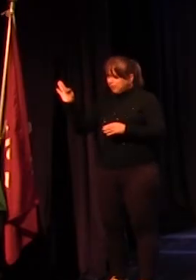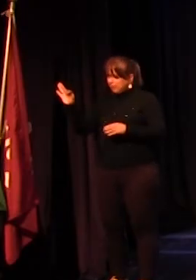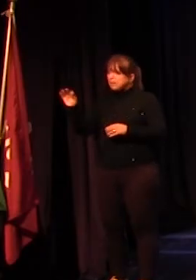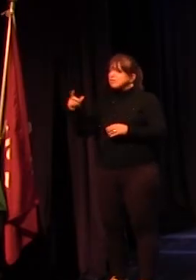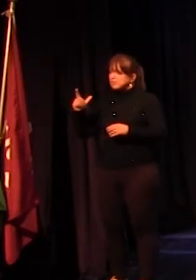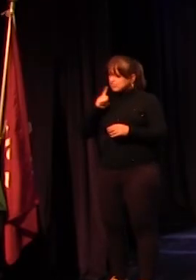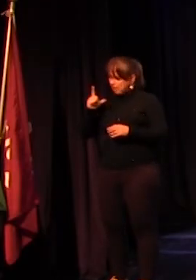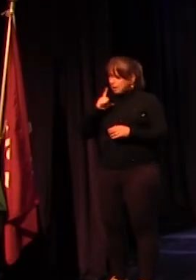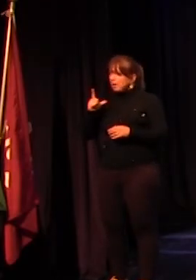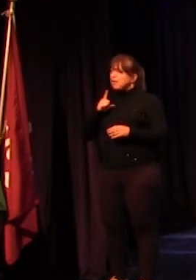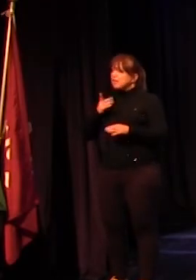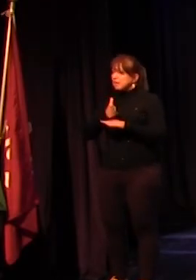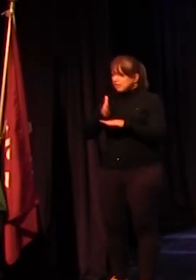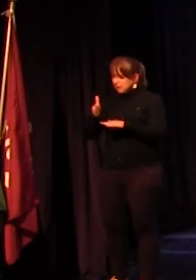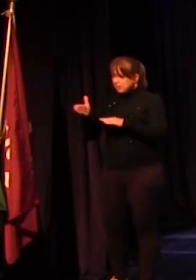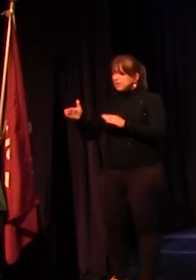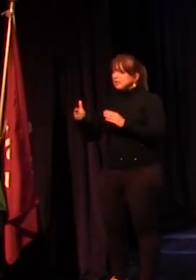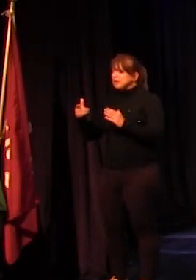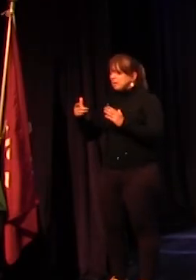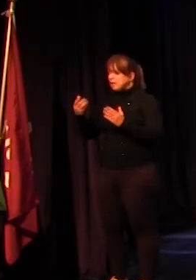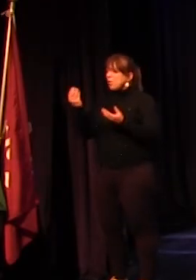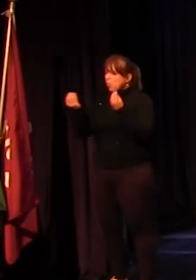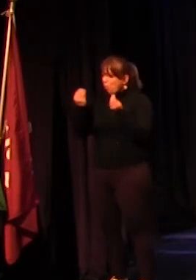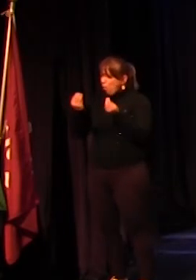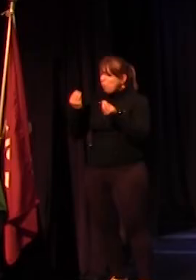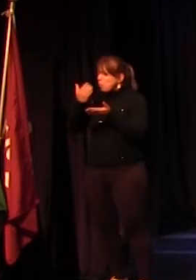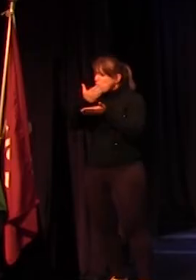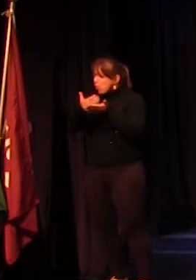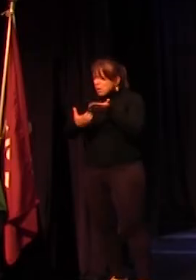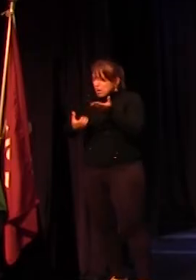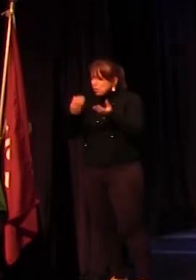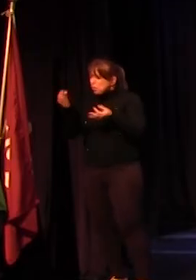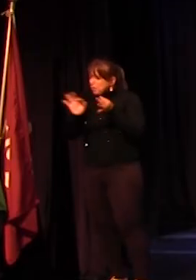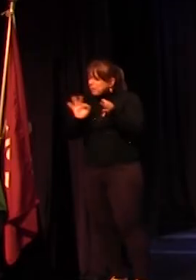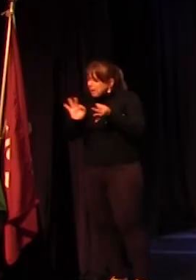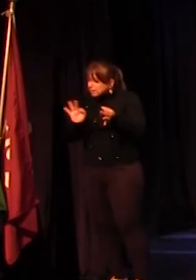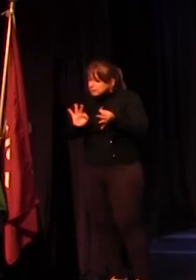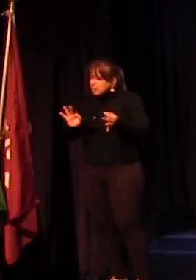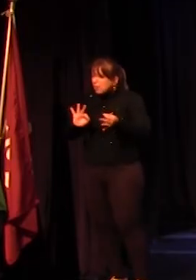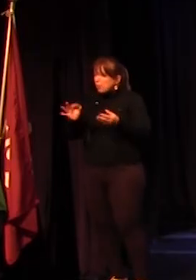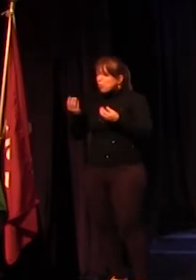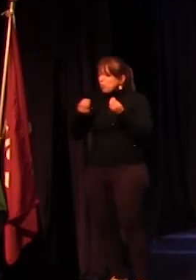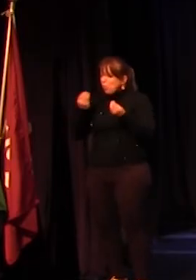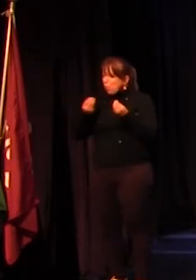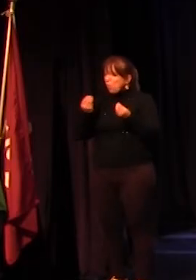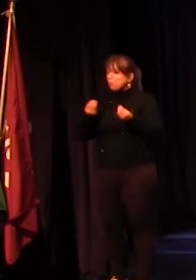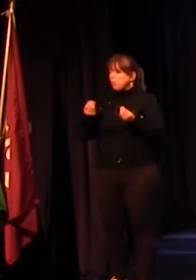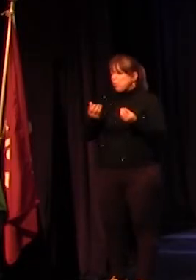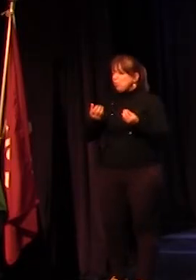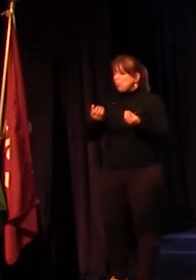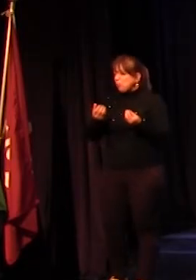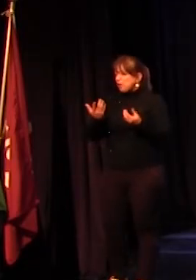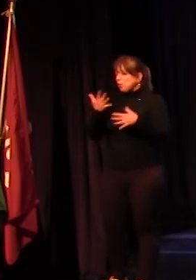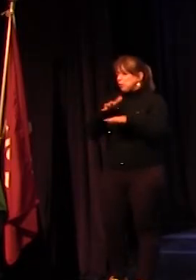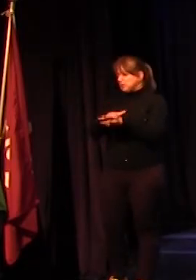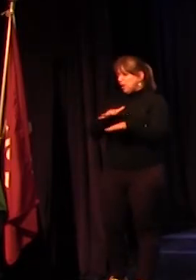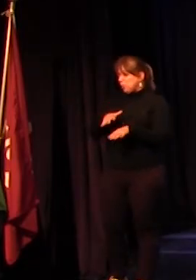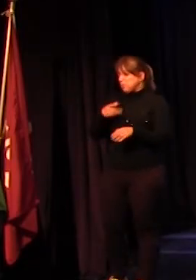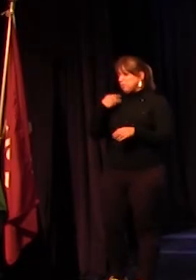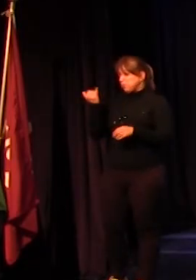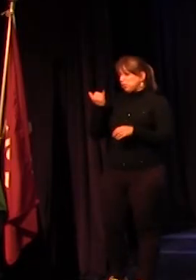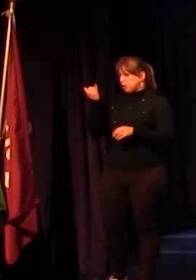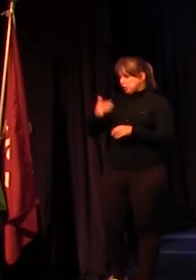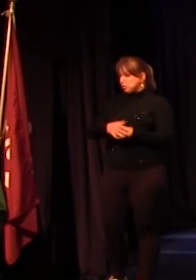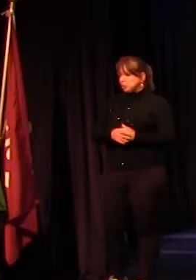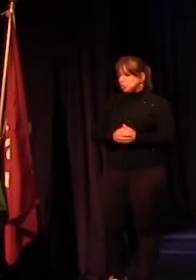importante para nós, na constituição desse currículo, né? Esse olhar que esse currículo tem para a inclusão, isso foi